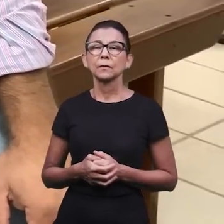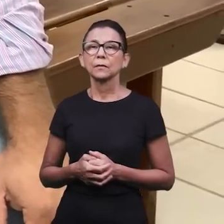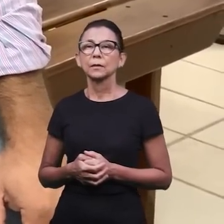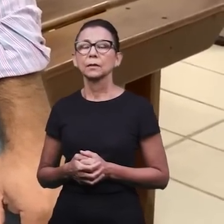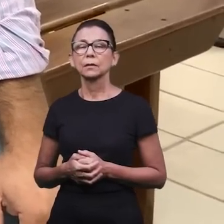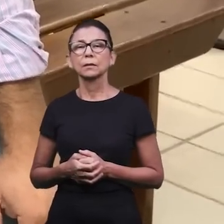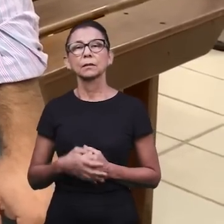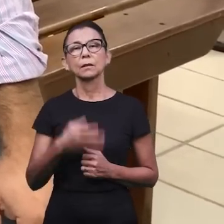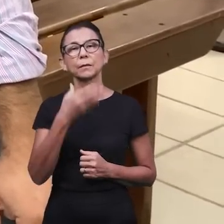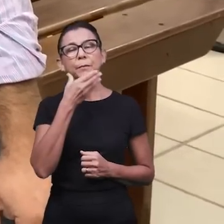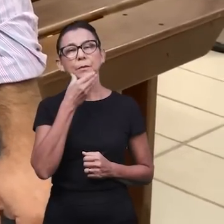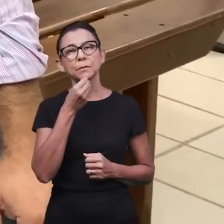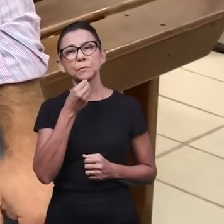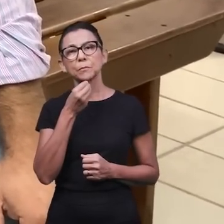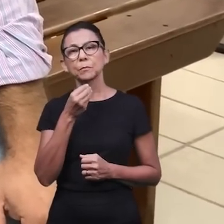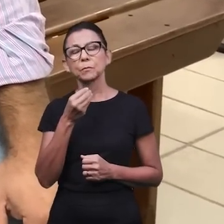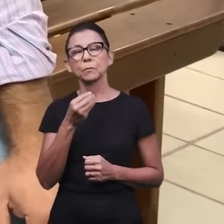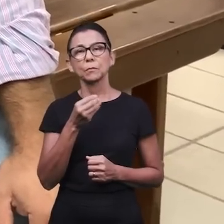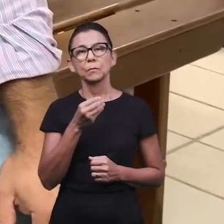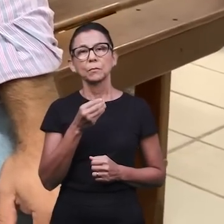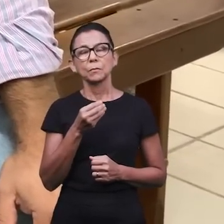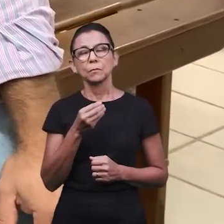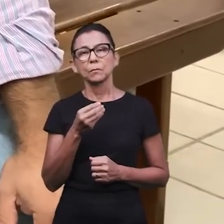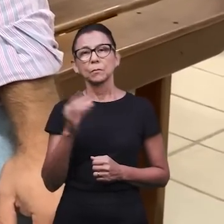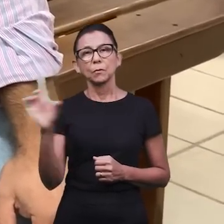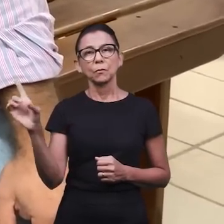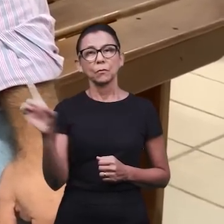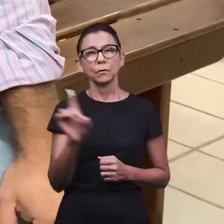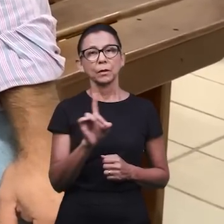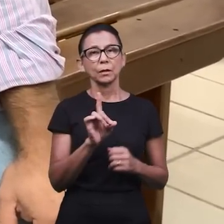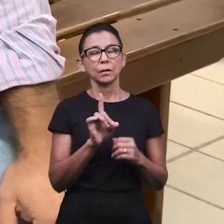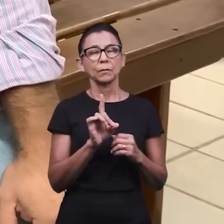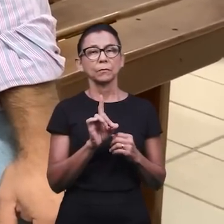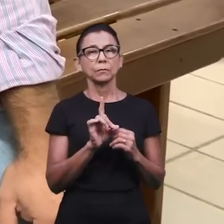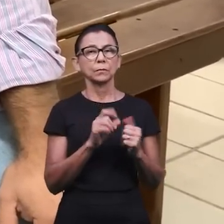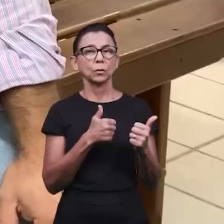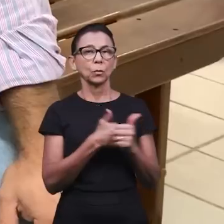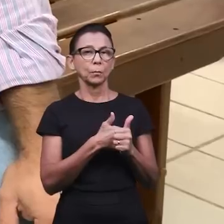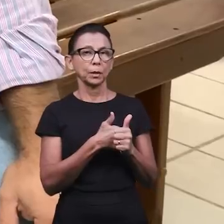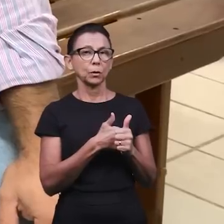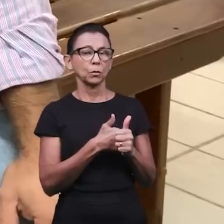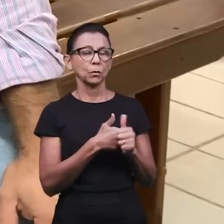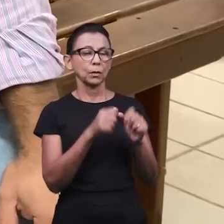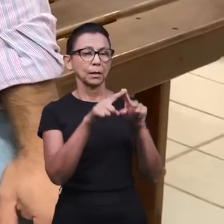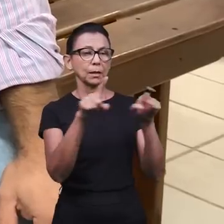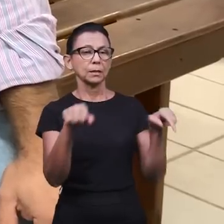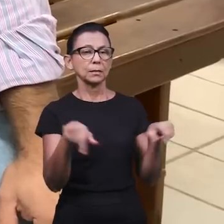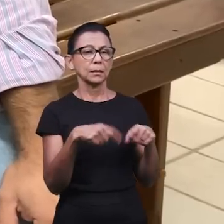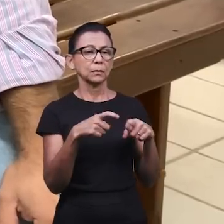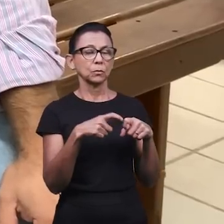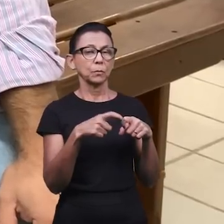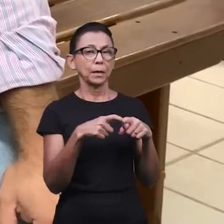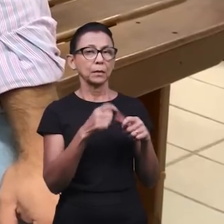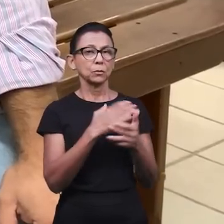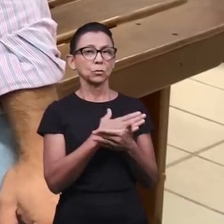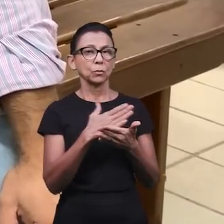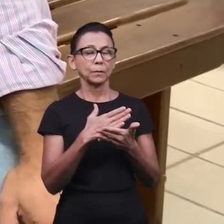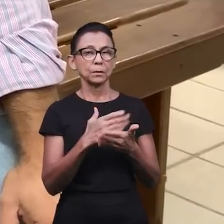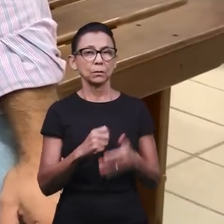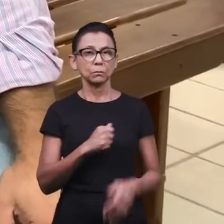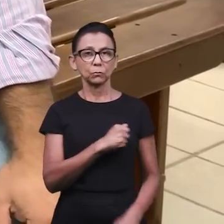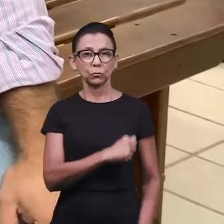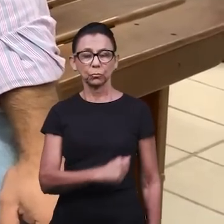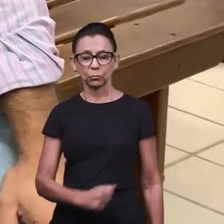entrou comigo dentro da sala do médico. O médico começou a fazer o exame e ali a